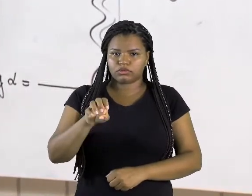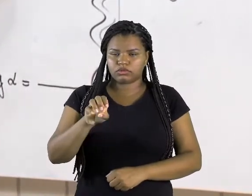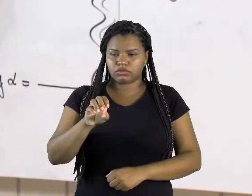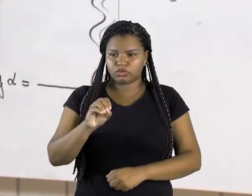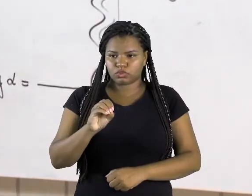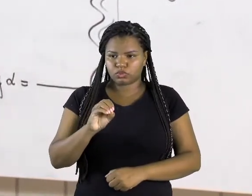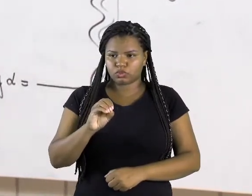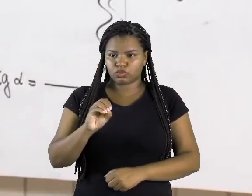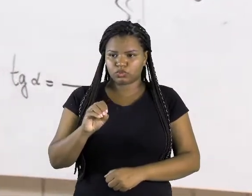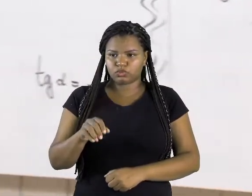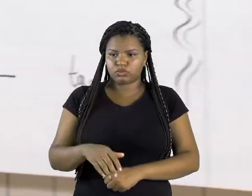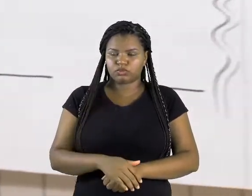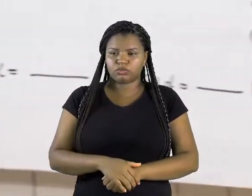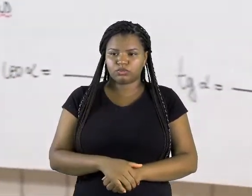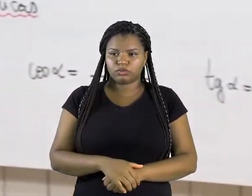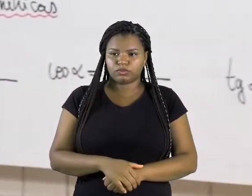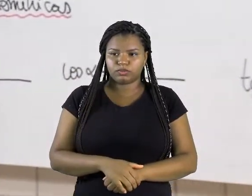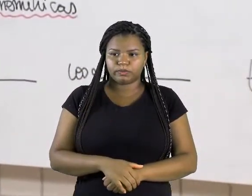ângulo,